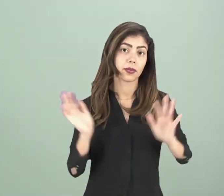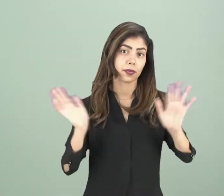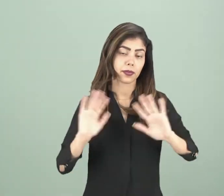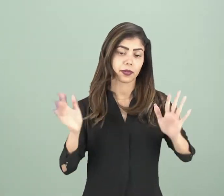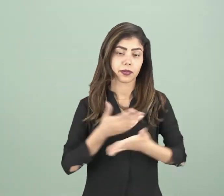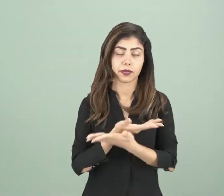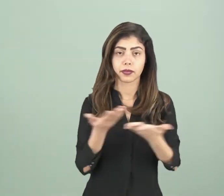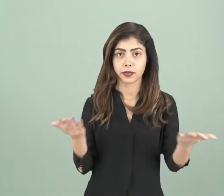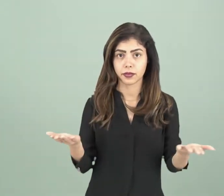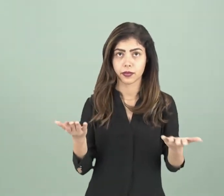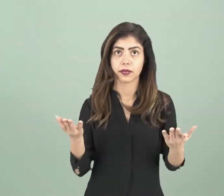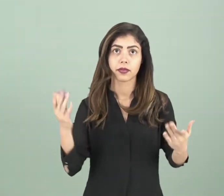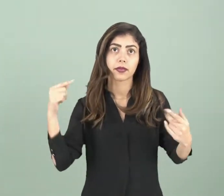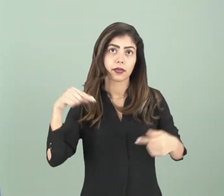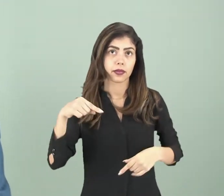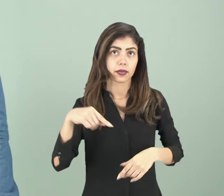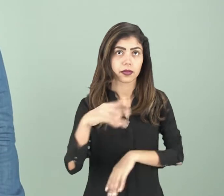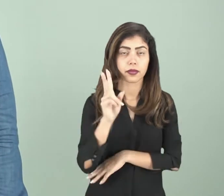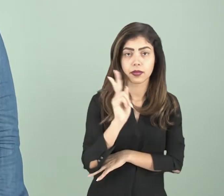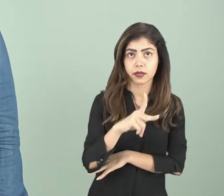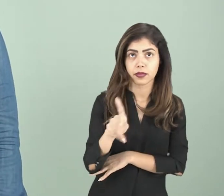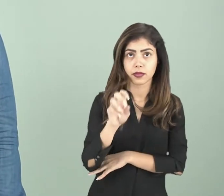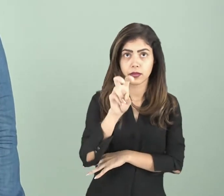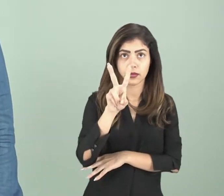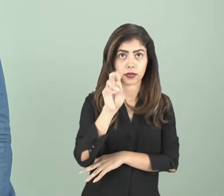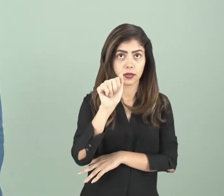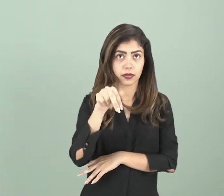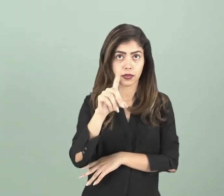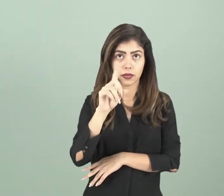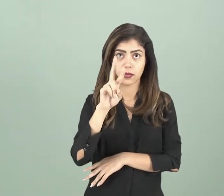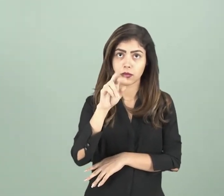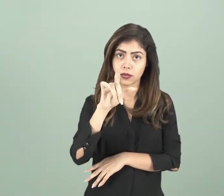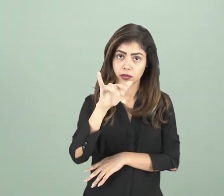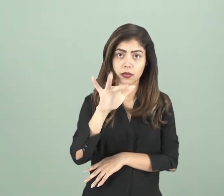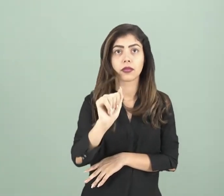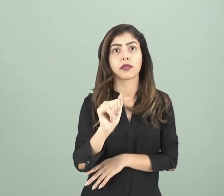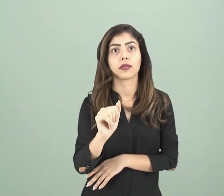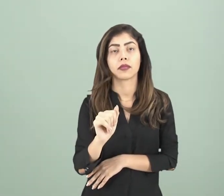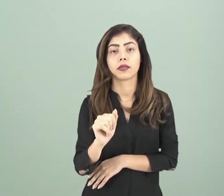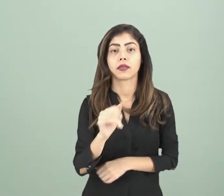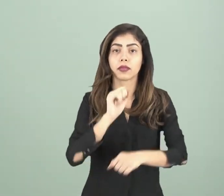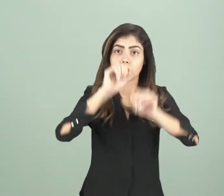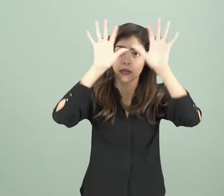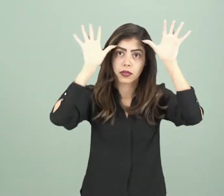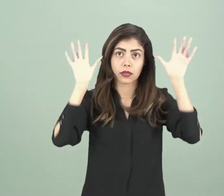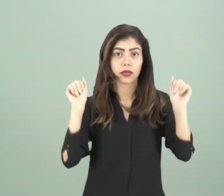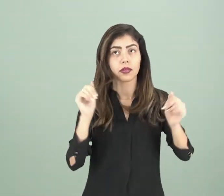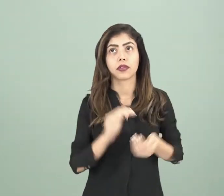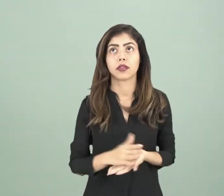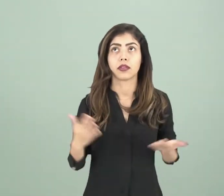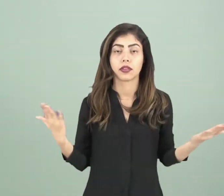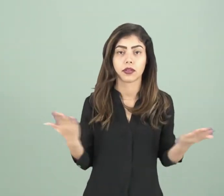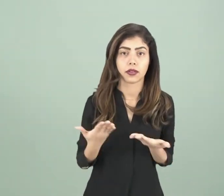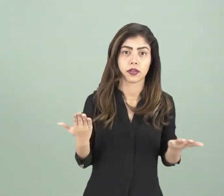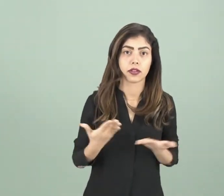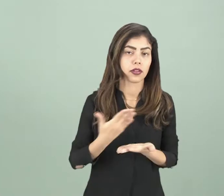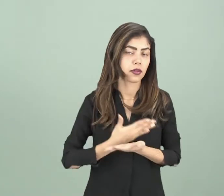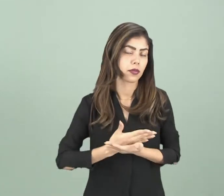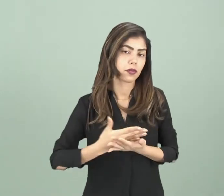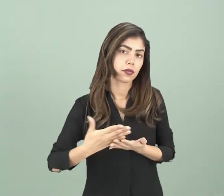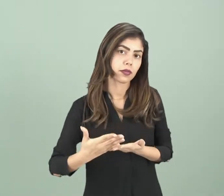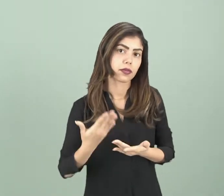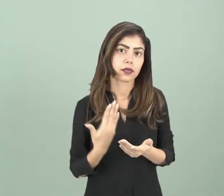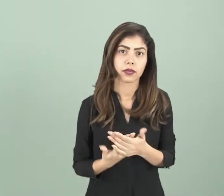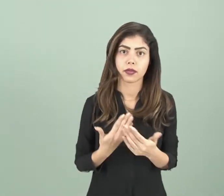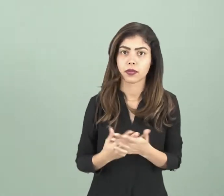Olá, pessoal. Aqui é a professora Vanderleia, professora de matemática do estado do Acre, e hoje nós daremos início à